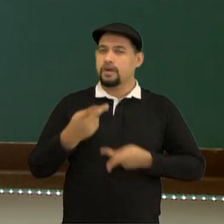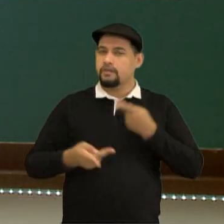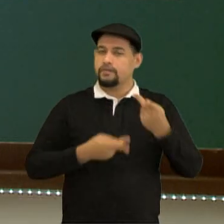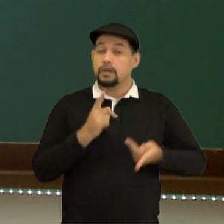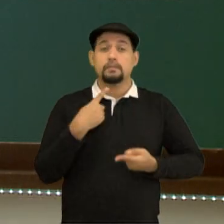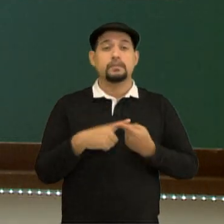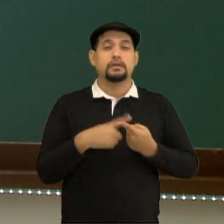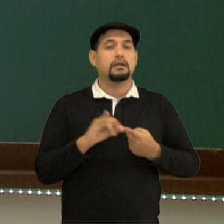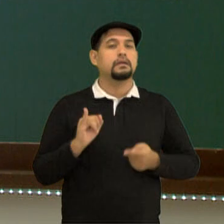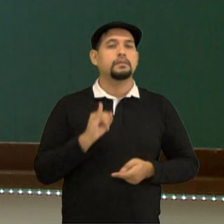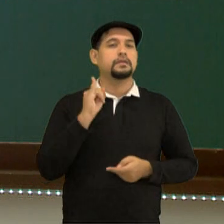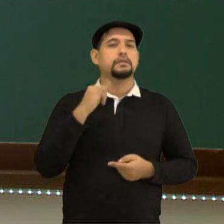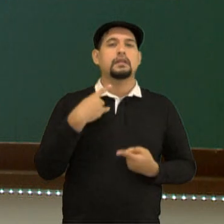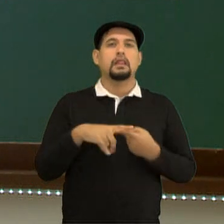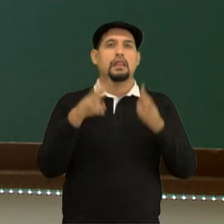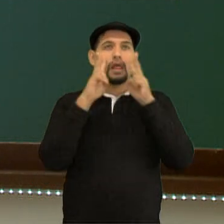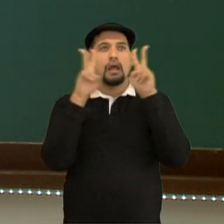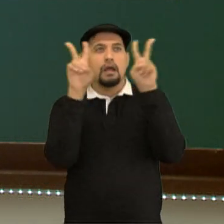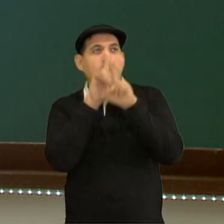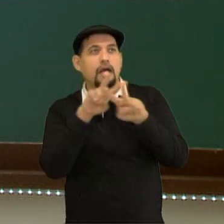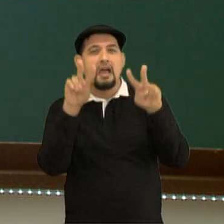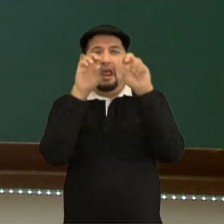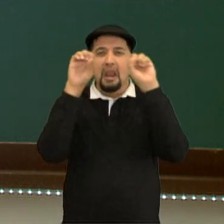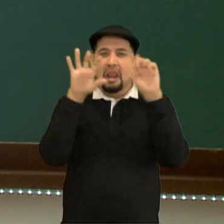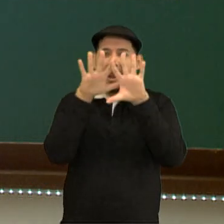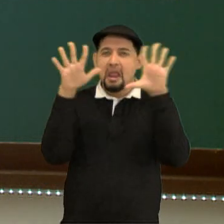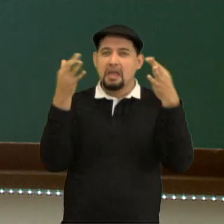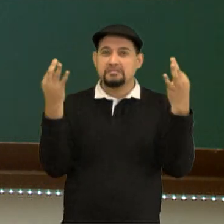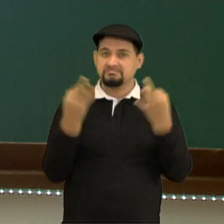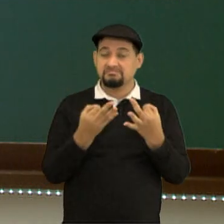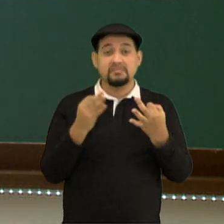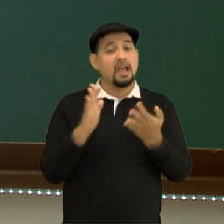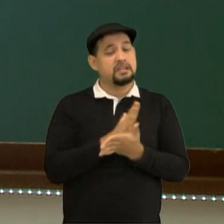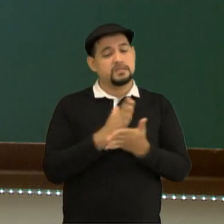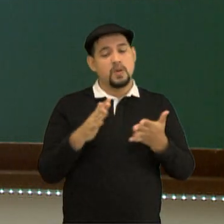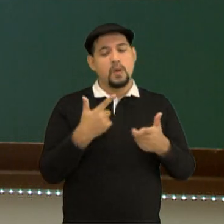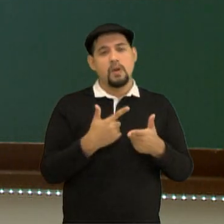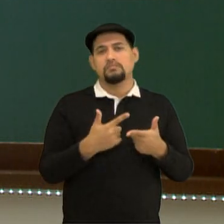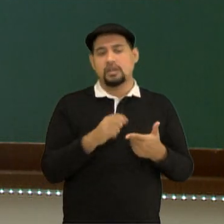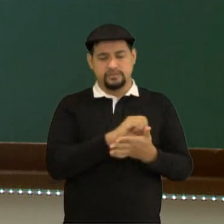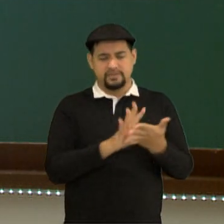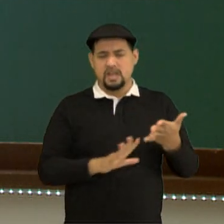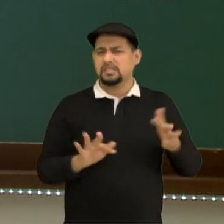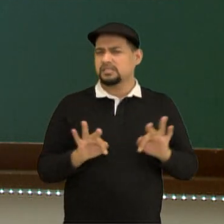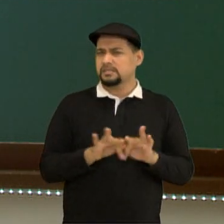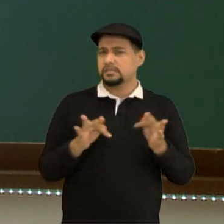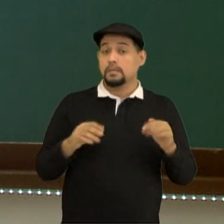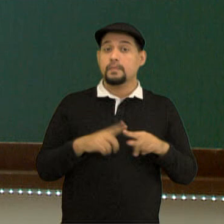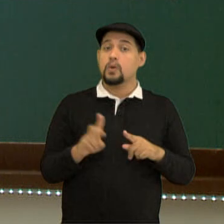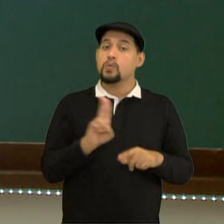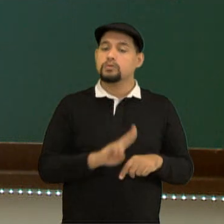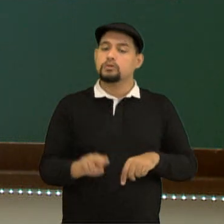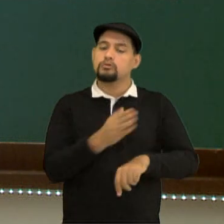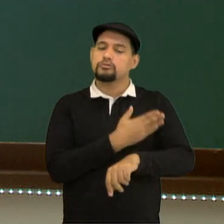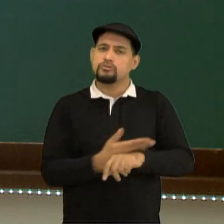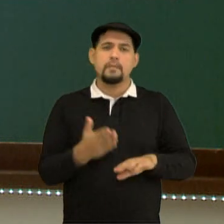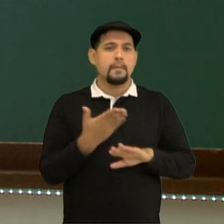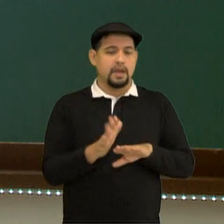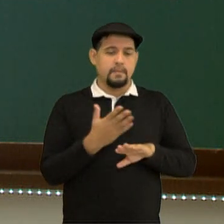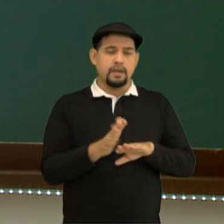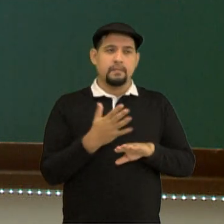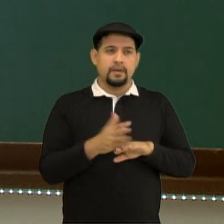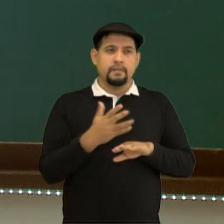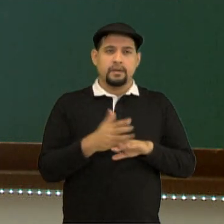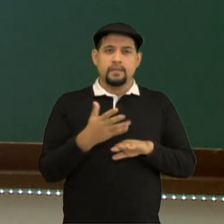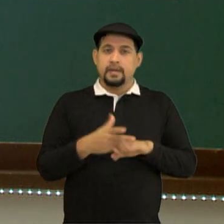muito importante, ela dá uma visão bem clara, mesmo que o problema seja simples. Pegue o costume de fazer isso. Então, tem